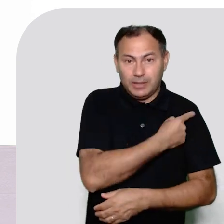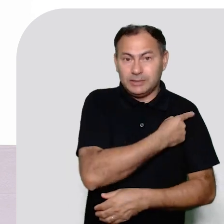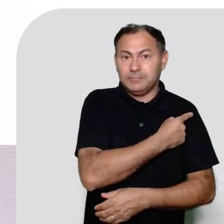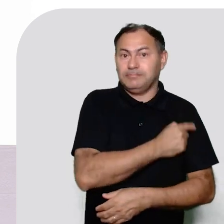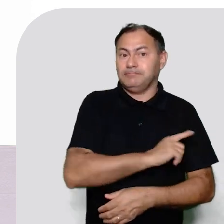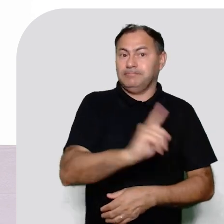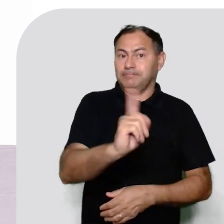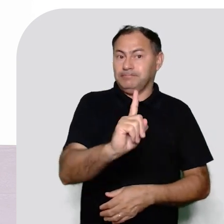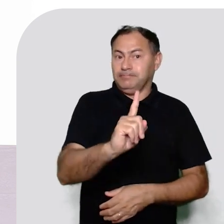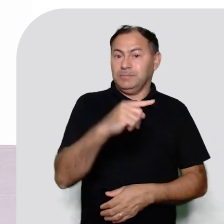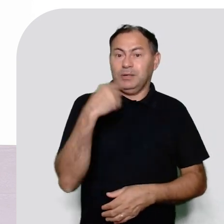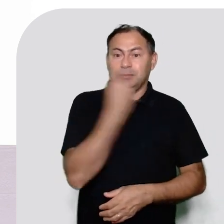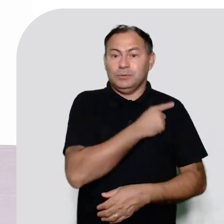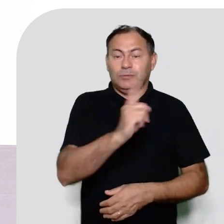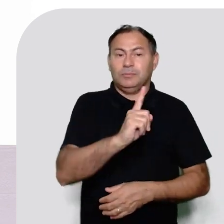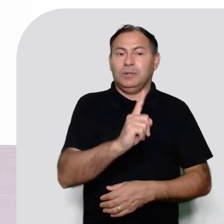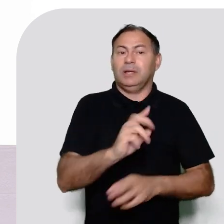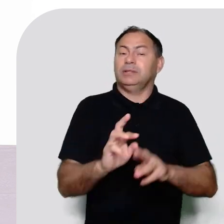não somos